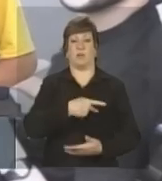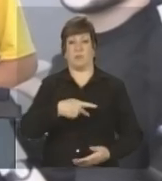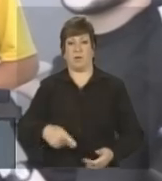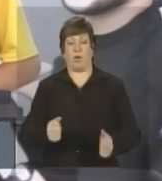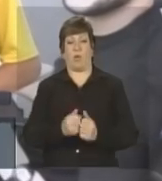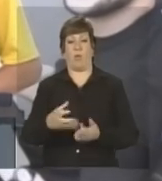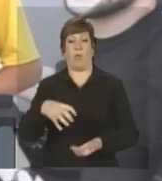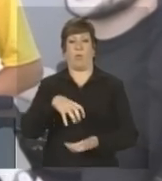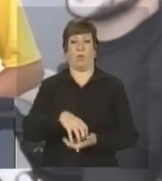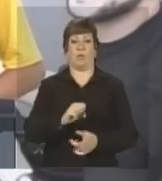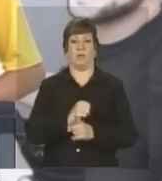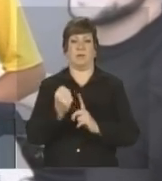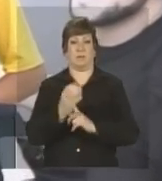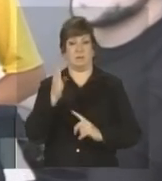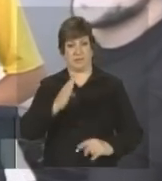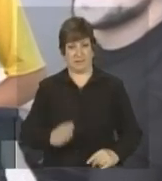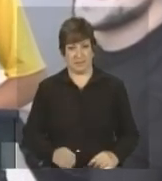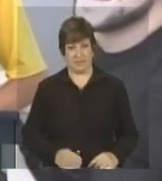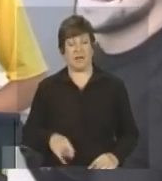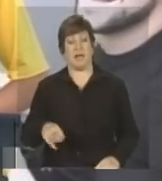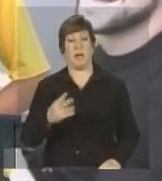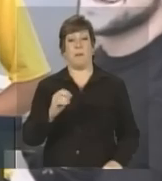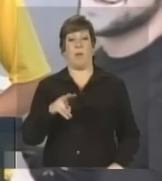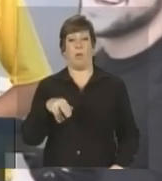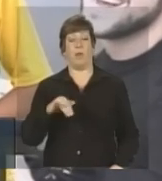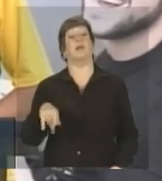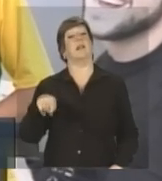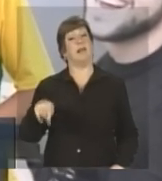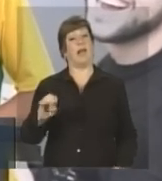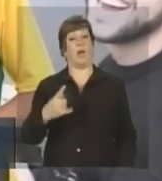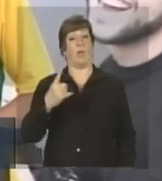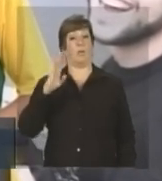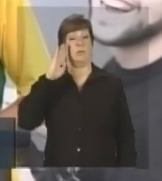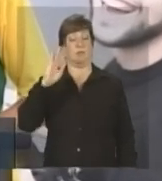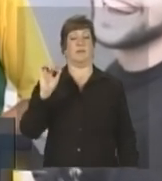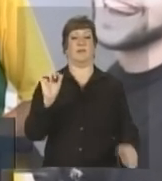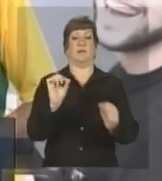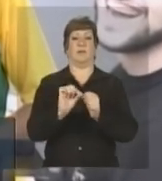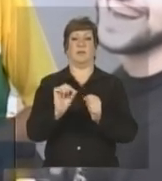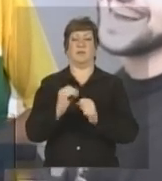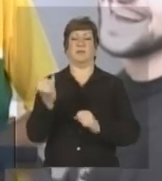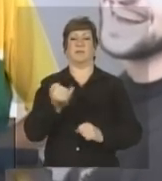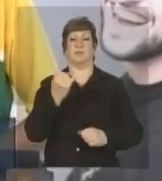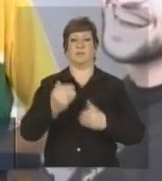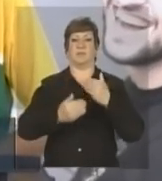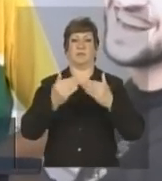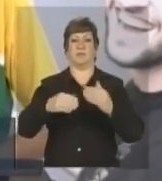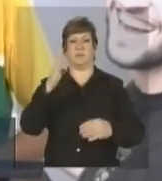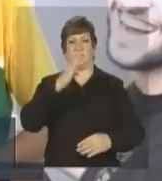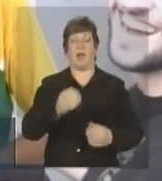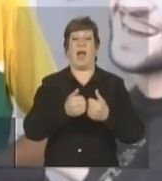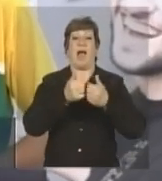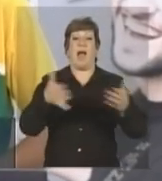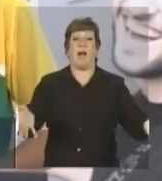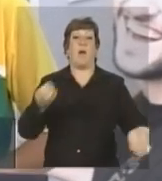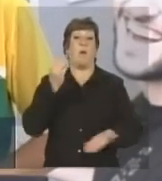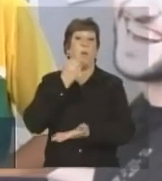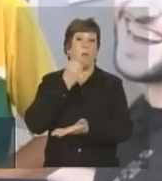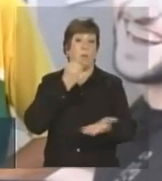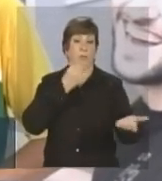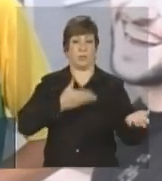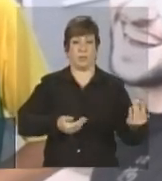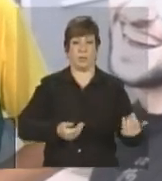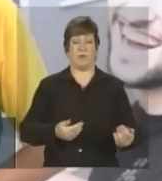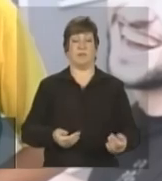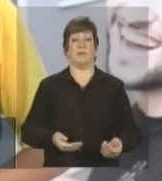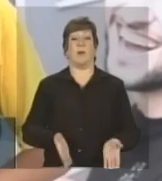brasileiro. E o ProUni é um dos pilares da construção desse novo Brasil, na nossa opinião. O de abrir oportunidades para a juventude